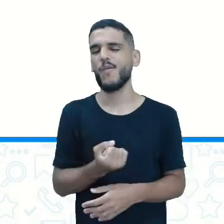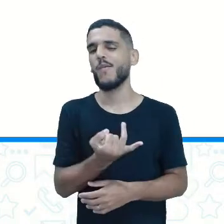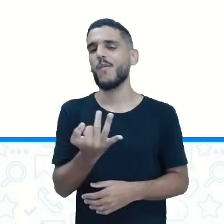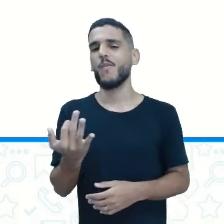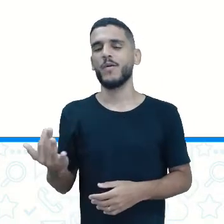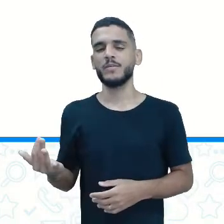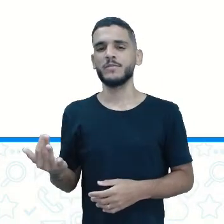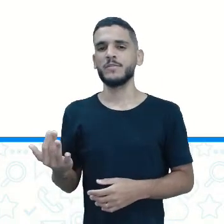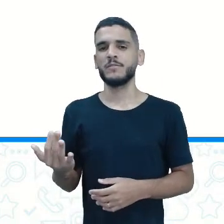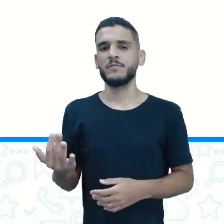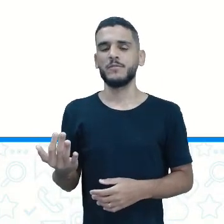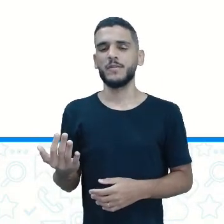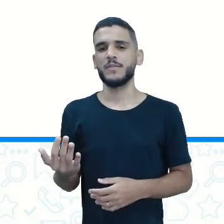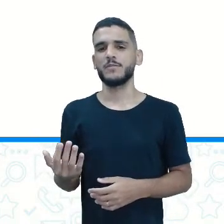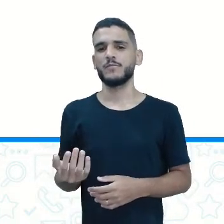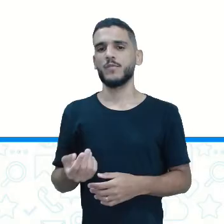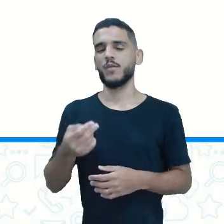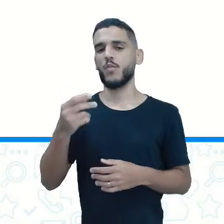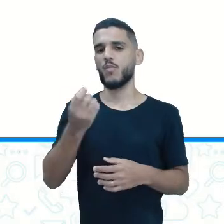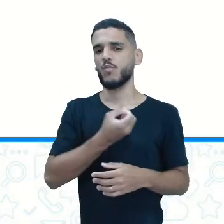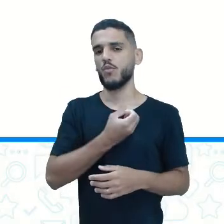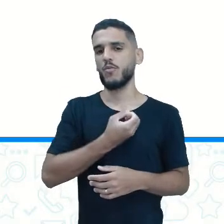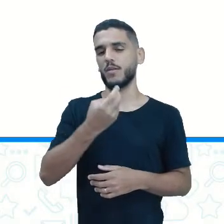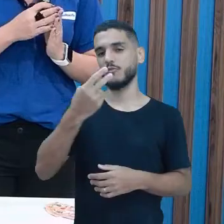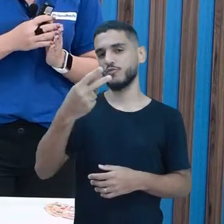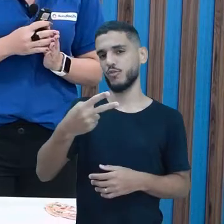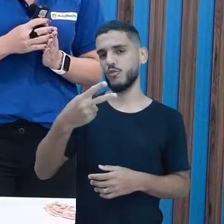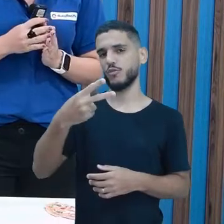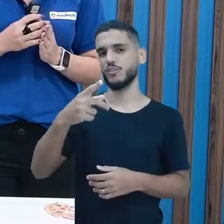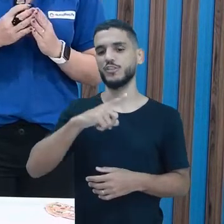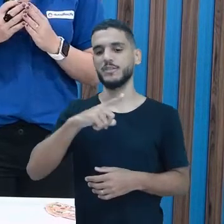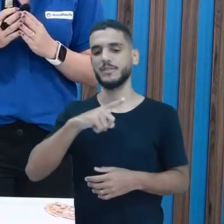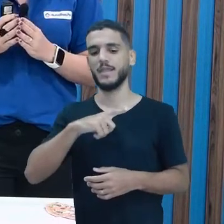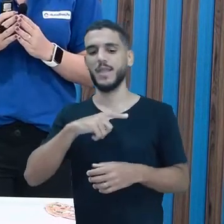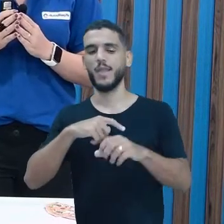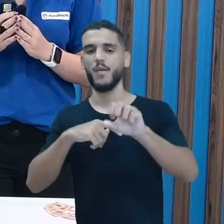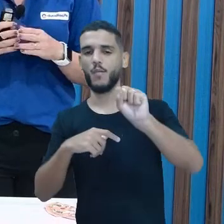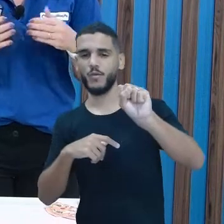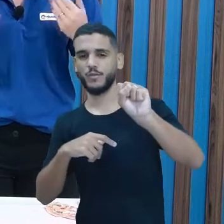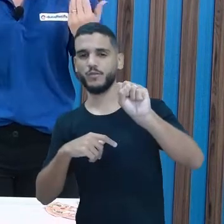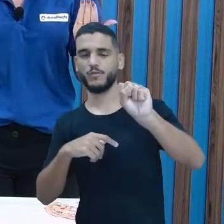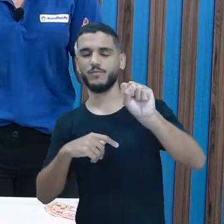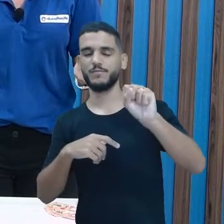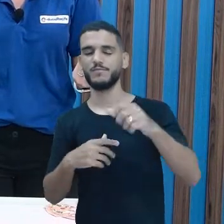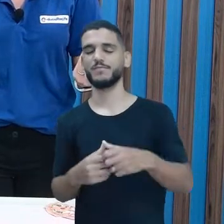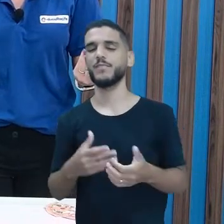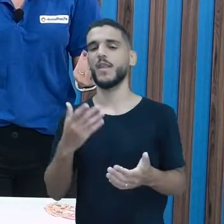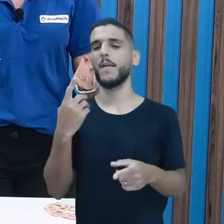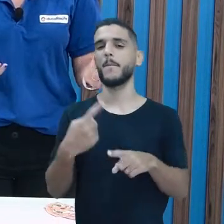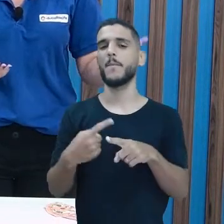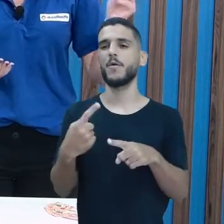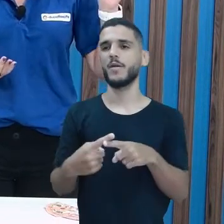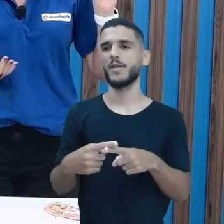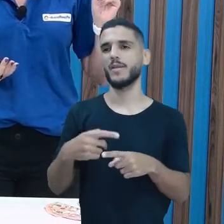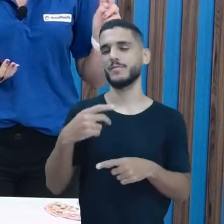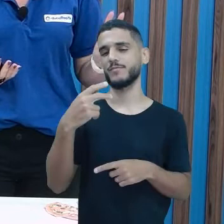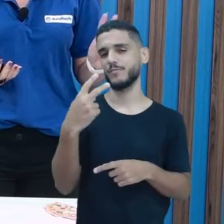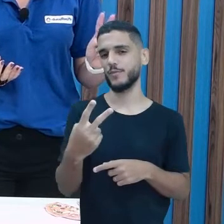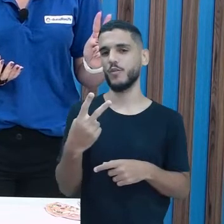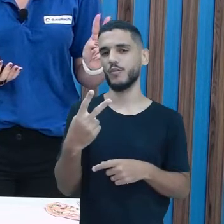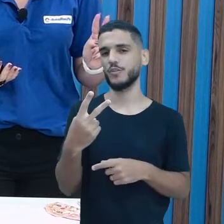o 2 cabe aí no 8. Por que 2? Porque se eu estou falando de metade, eu vou dividir